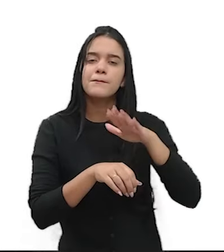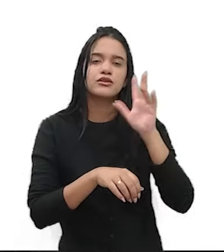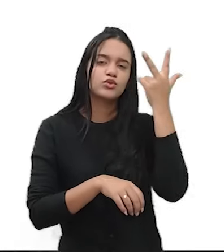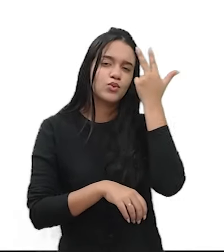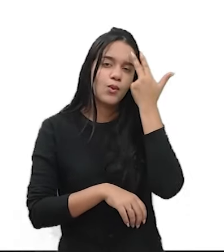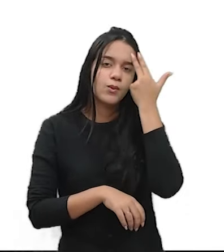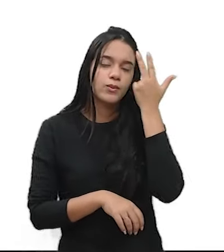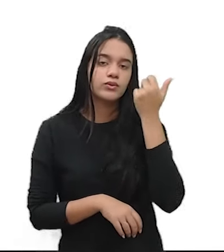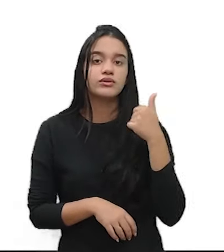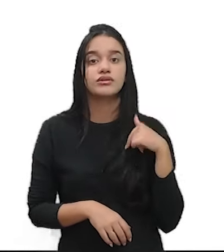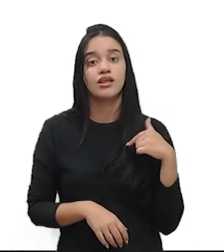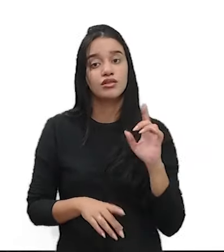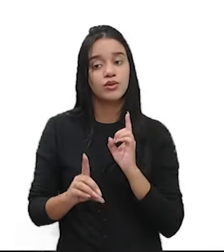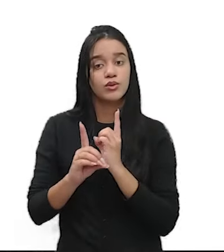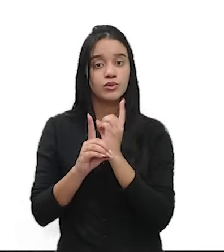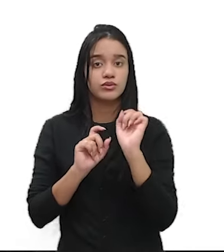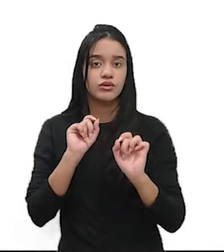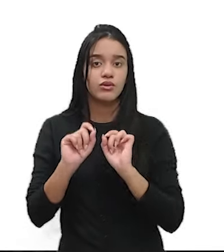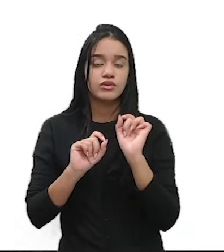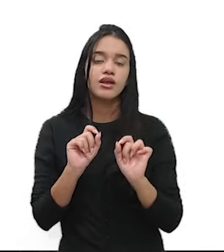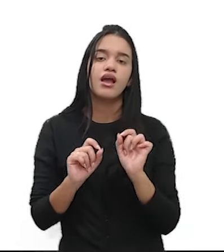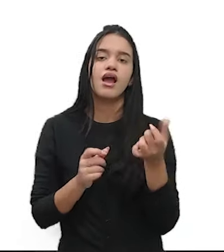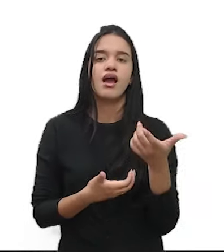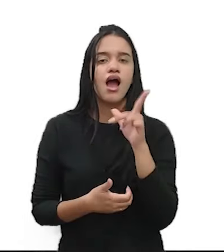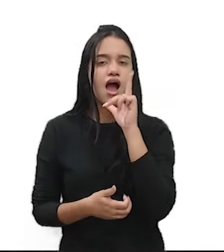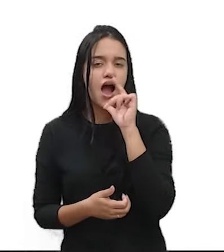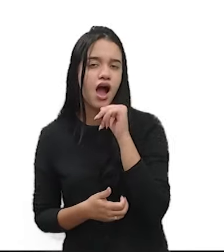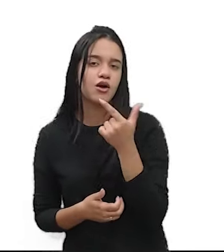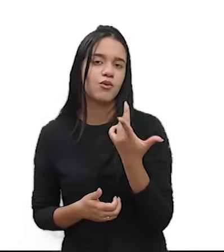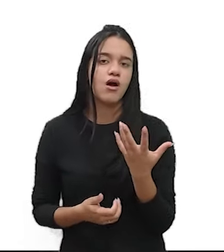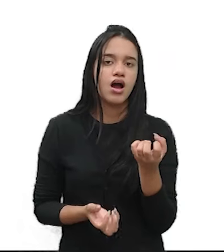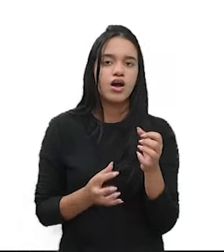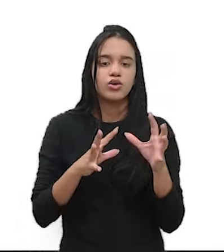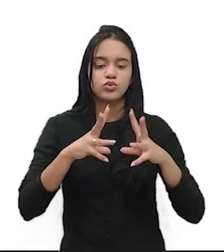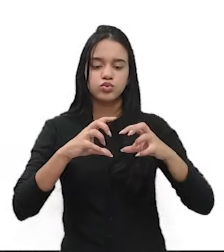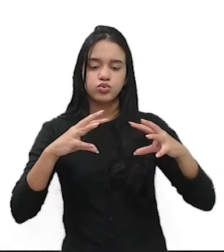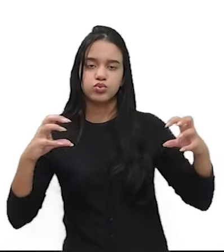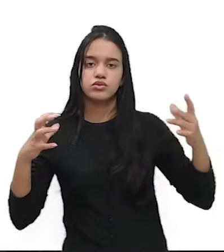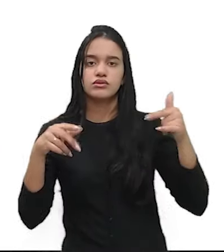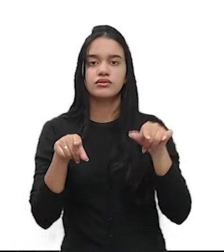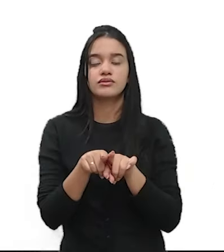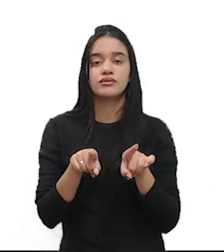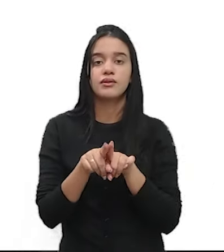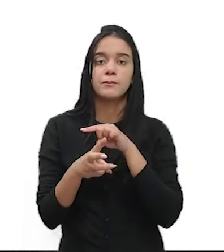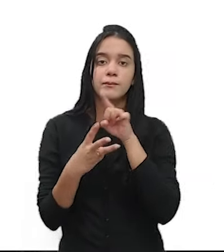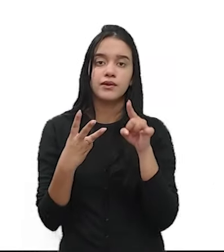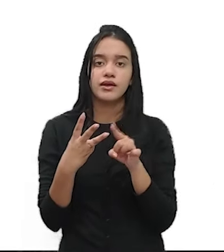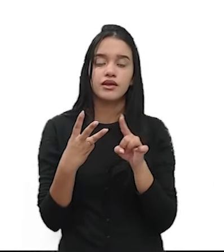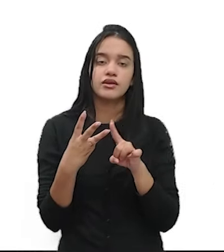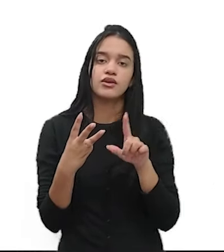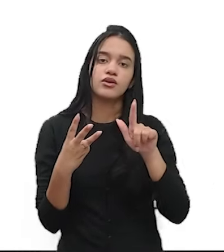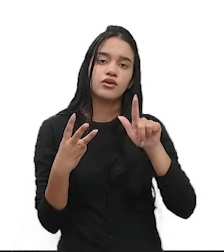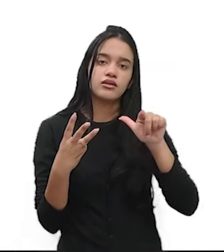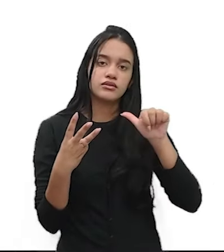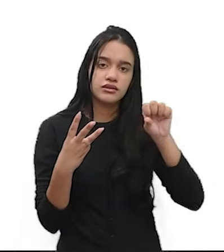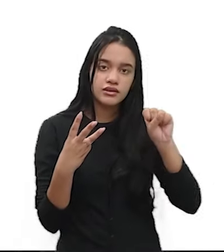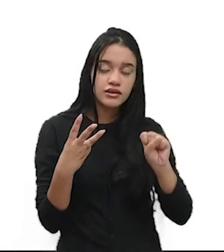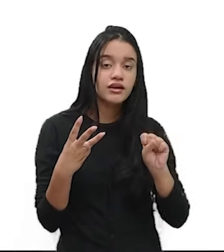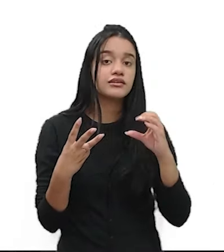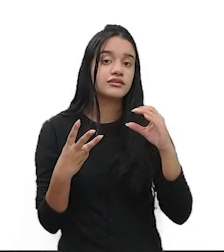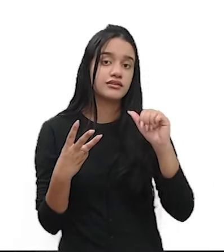né que a gente encontra são de água de espuma tá o de gás carbônico né que é o extintor de CO2